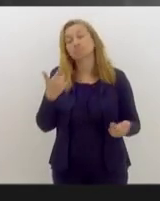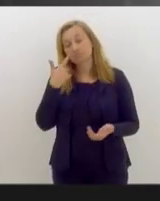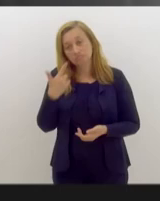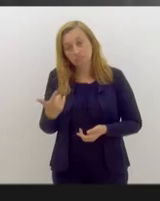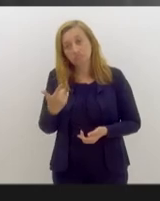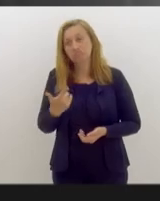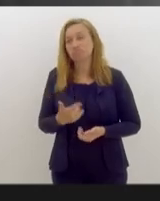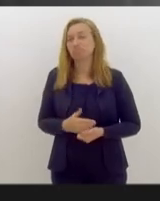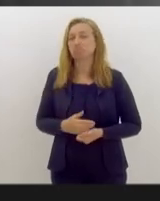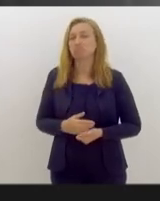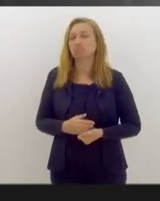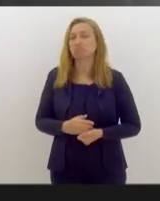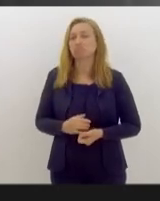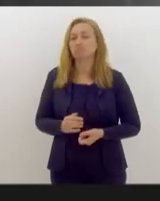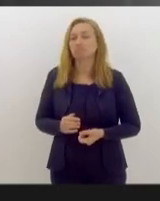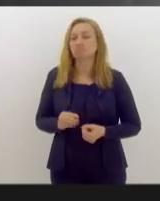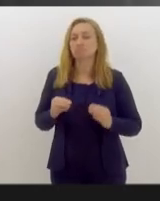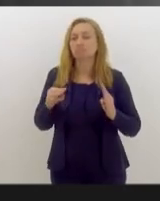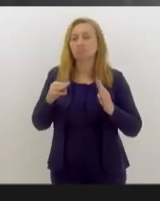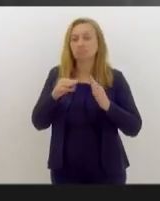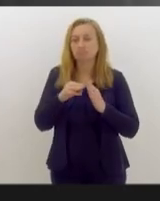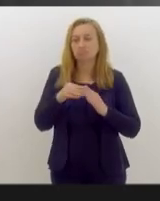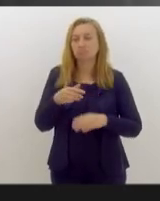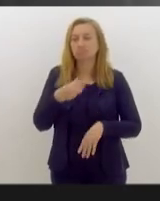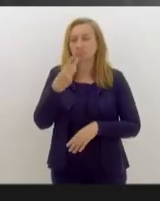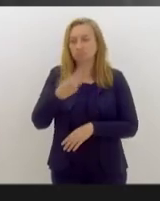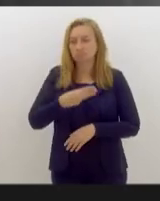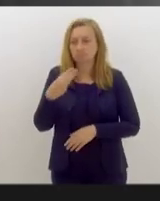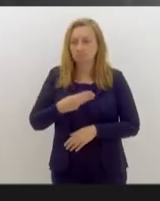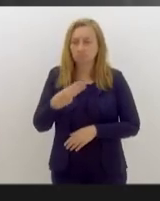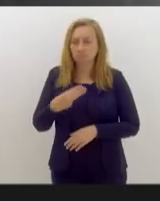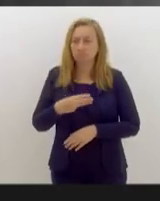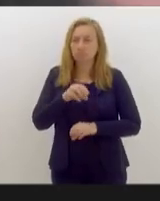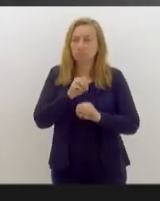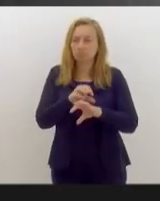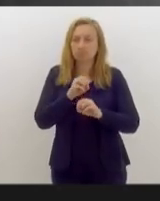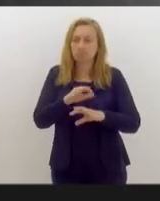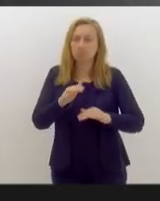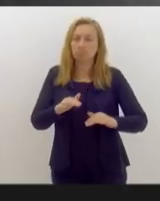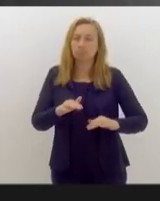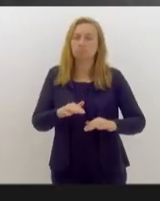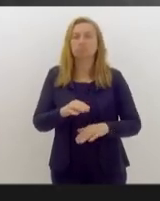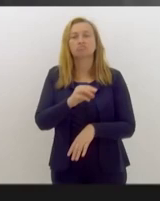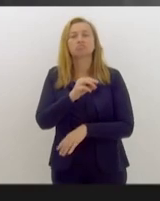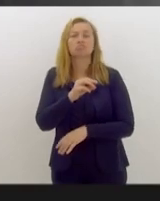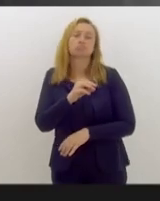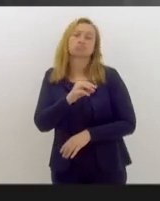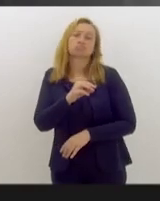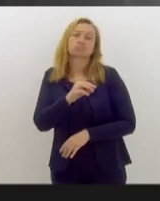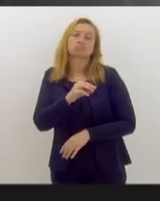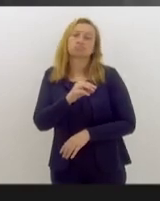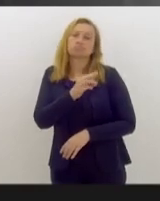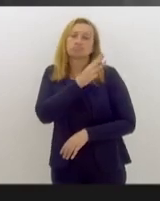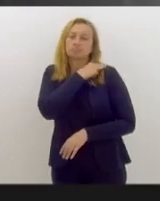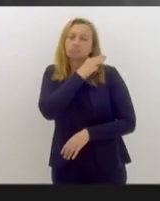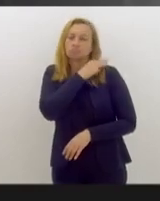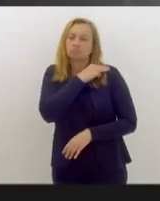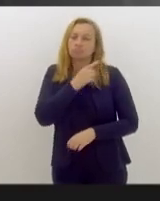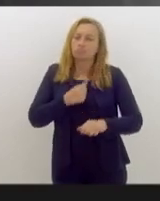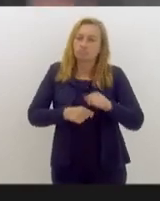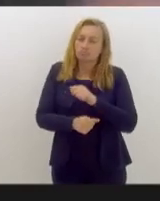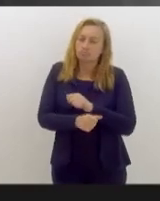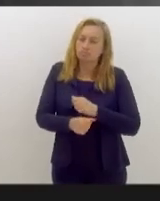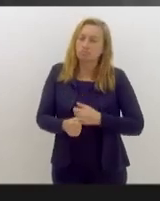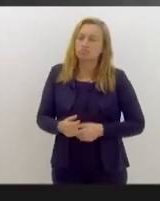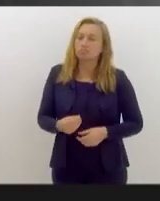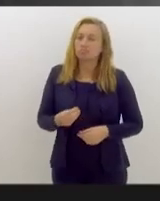que uma das metas, tanto a meta 3, que é do ensino médio, ela não é atingida. A meta 20, que é da financiamento educacional,